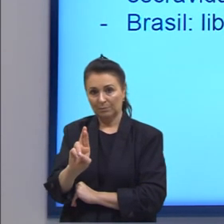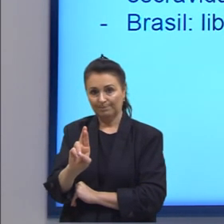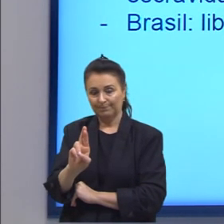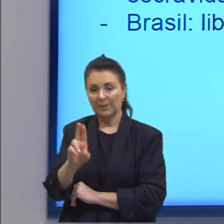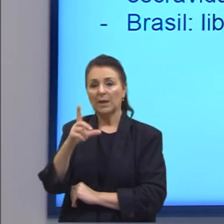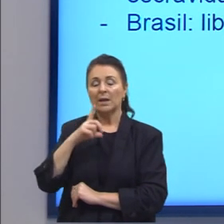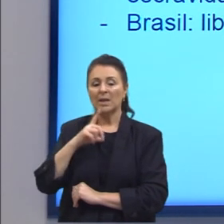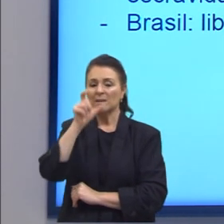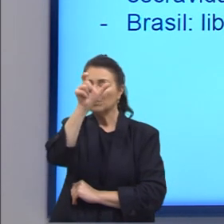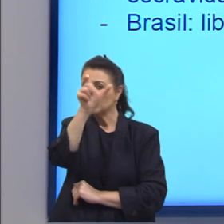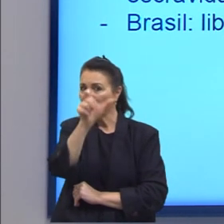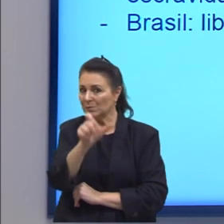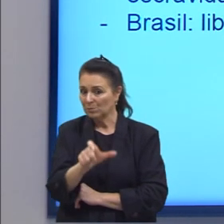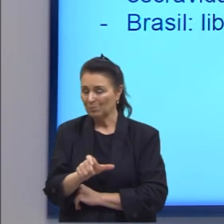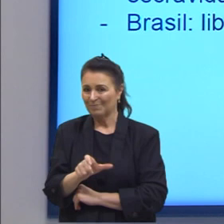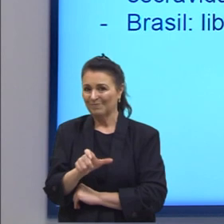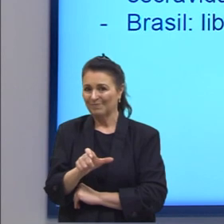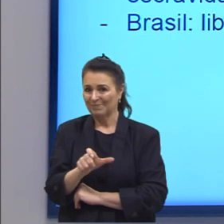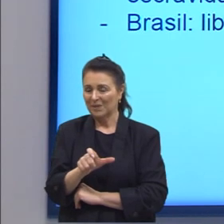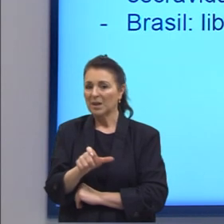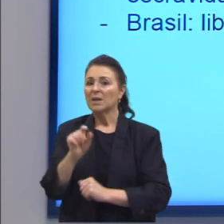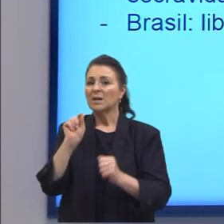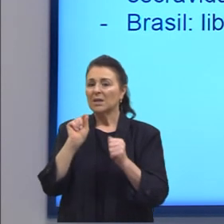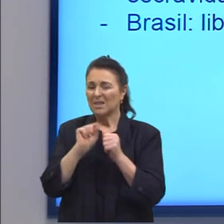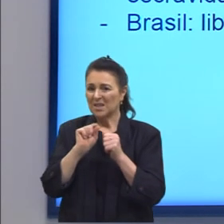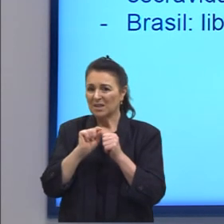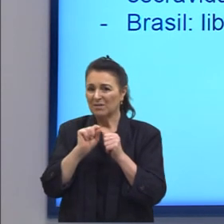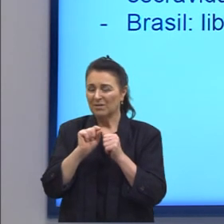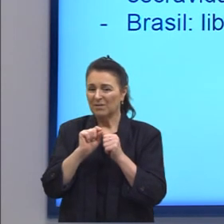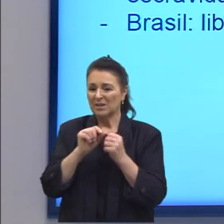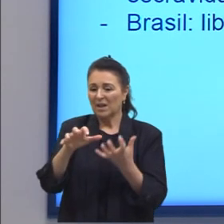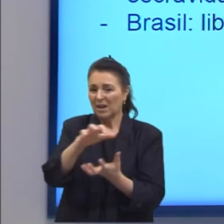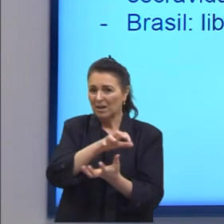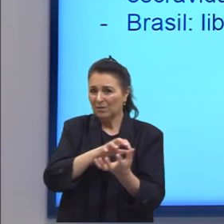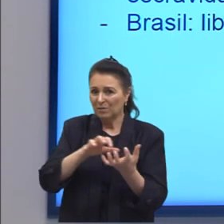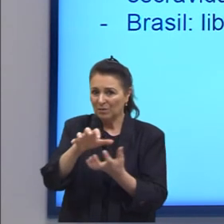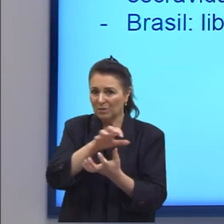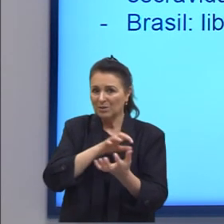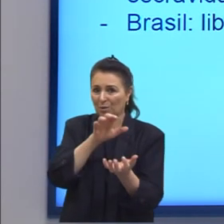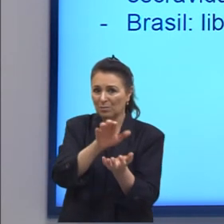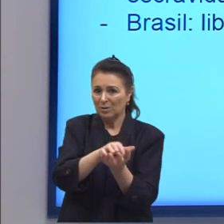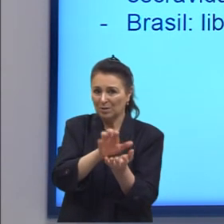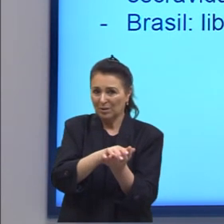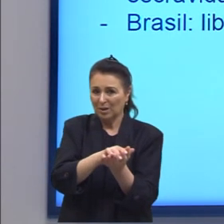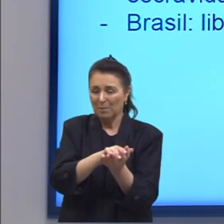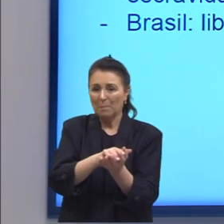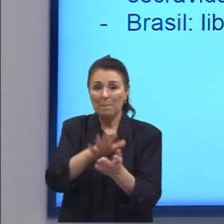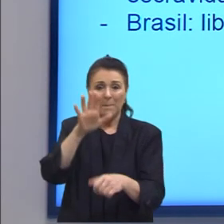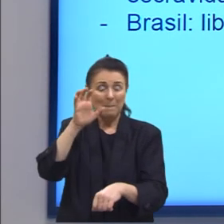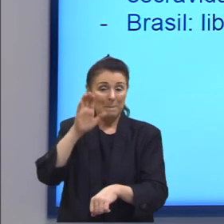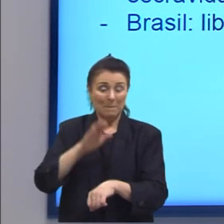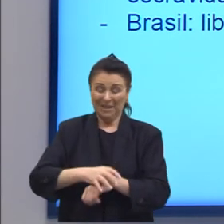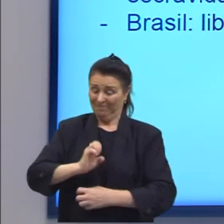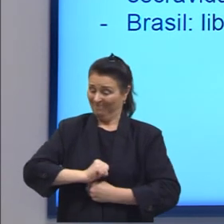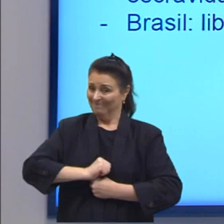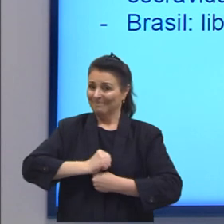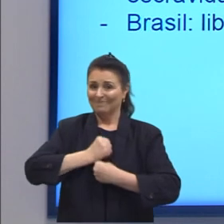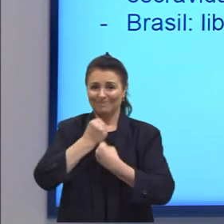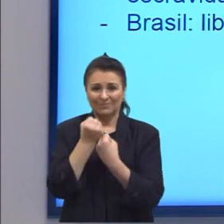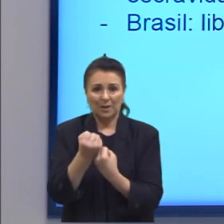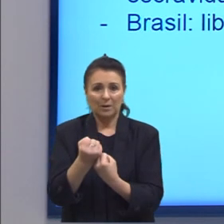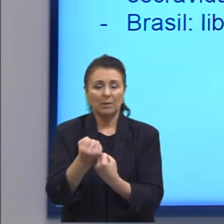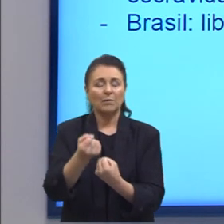essas pessoas né e fizeram anteriormente a Revolução Pernambucana revoltadas e elas vão tentar de novo